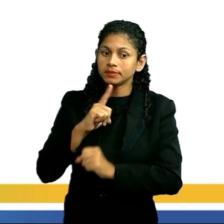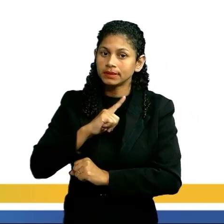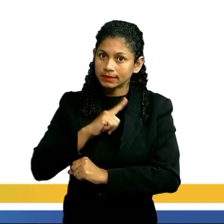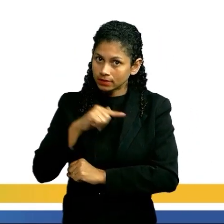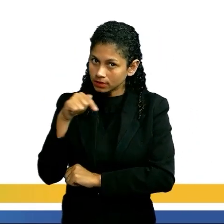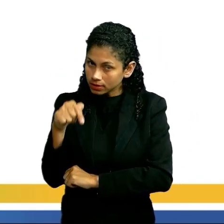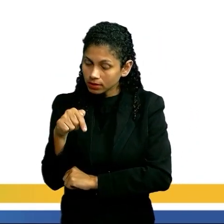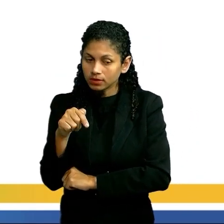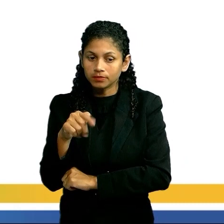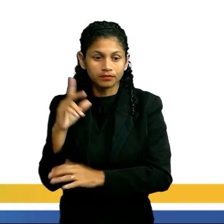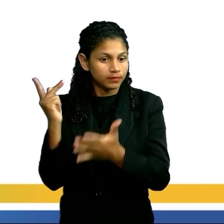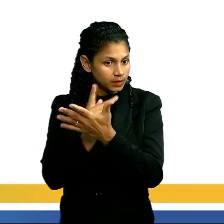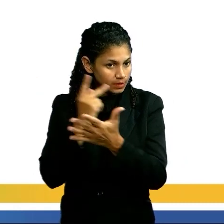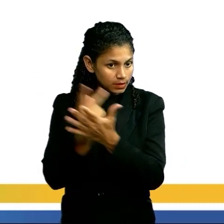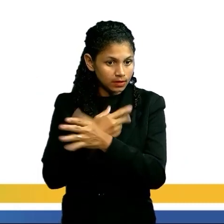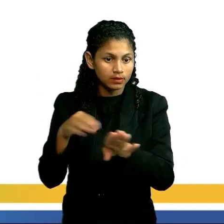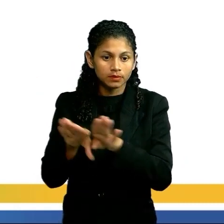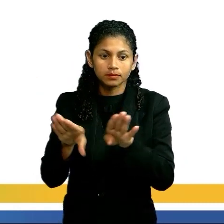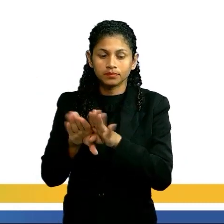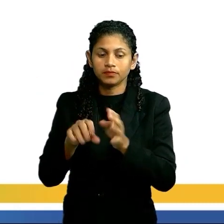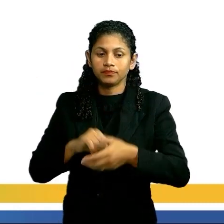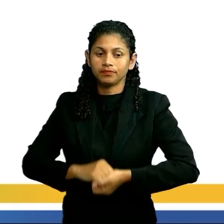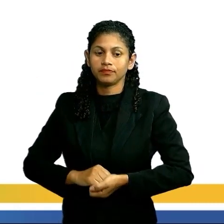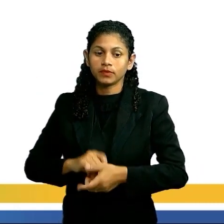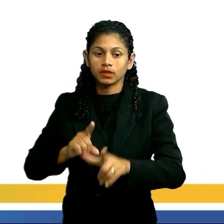E, fórmula molecular